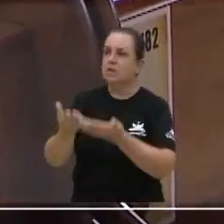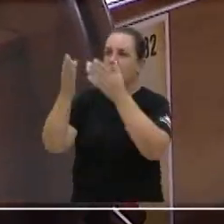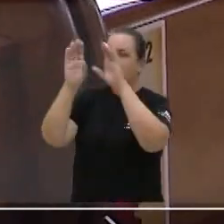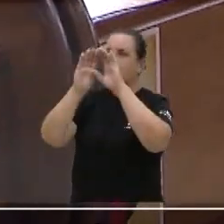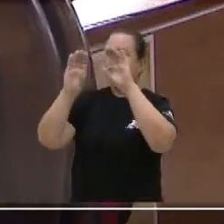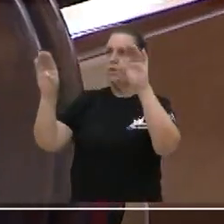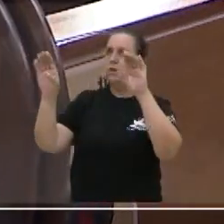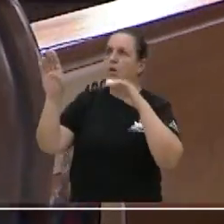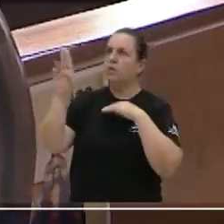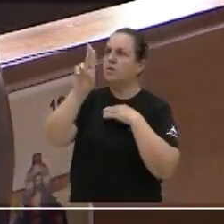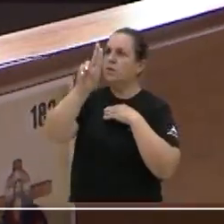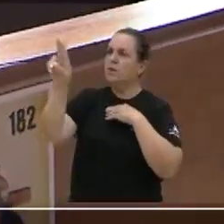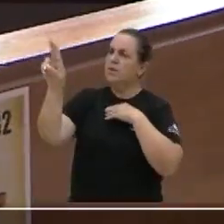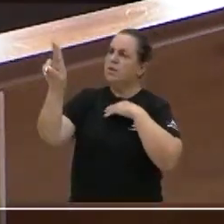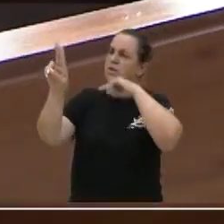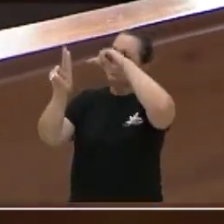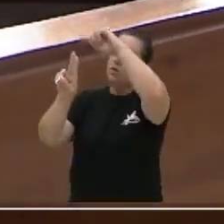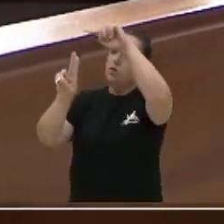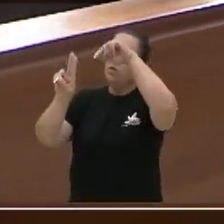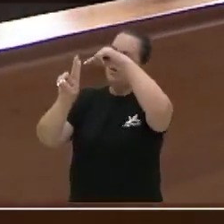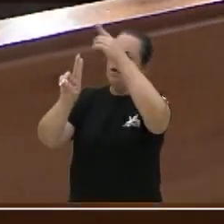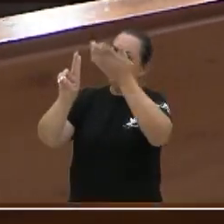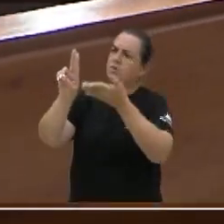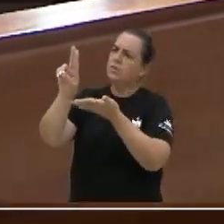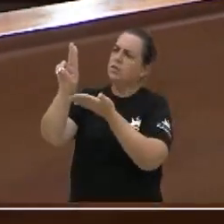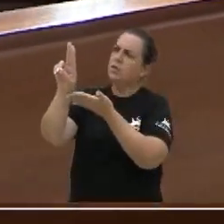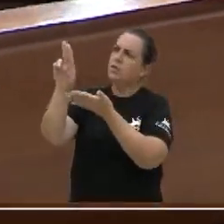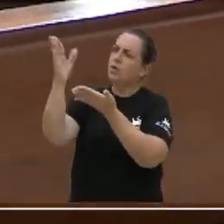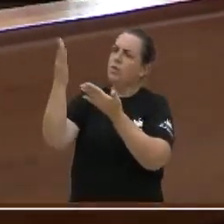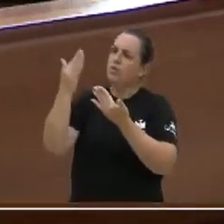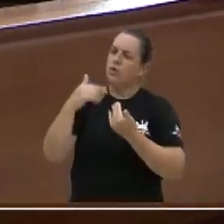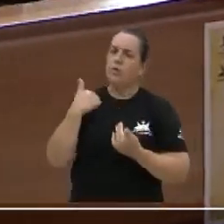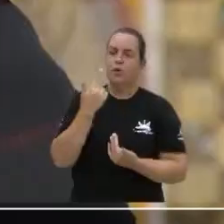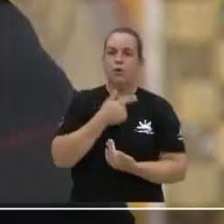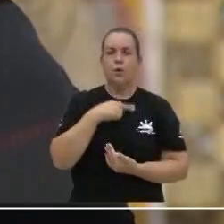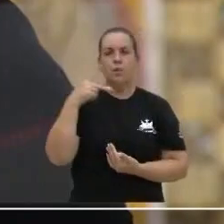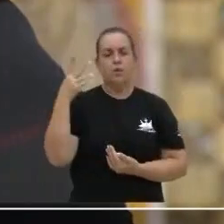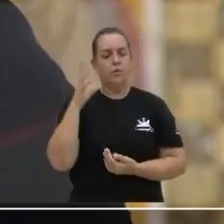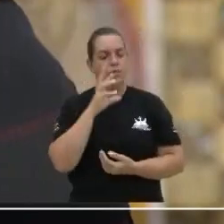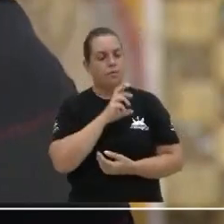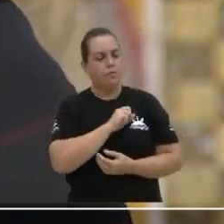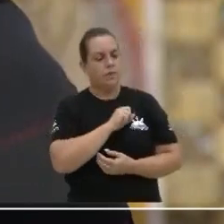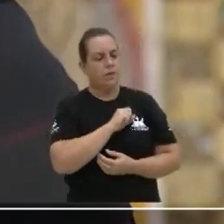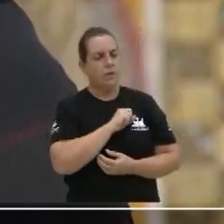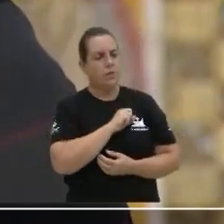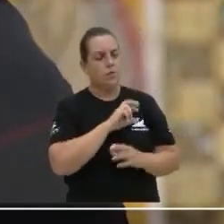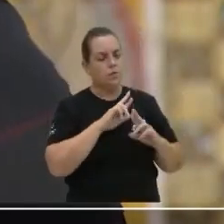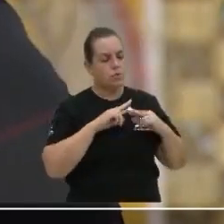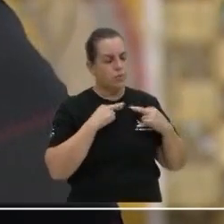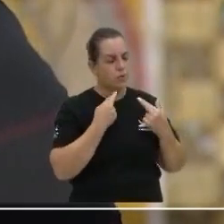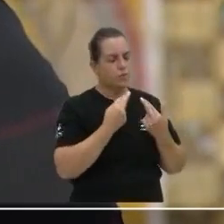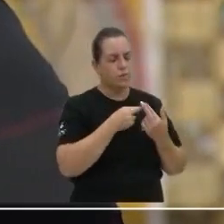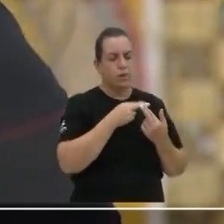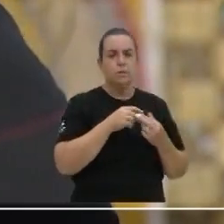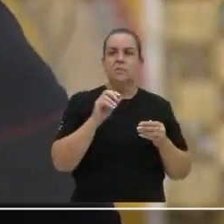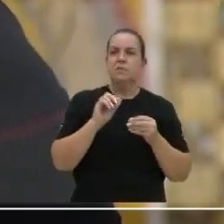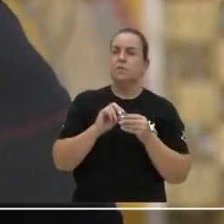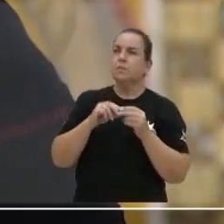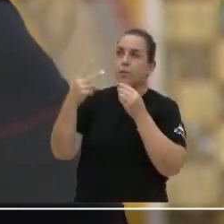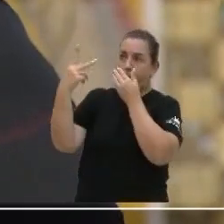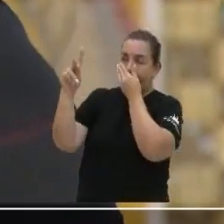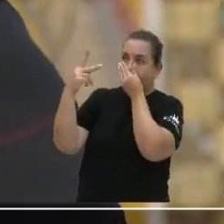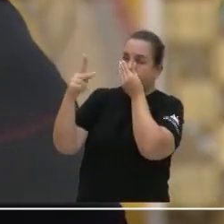que estais nos céus, santificado seja o vosso nome. Venha a nós o vosso